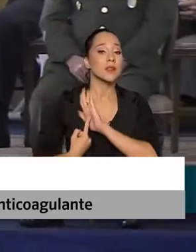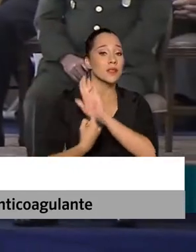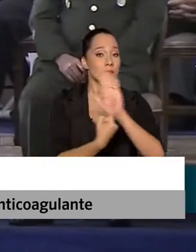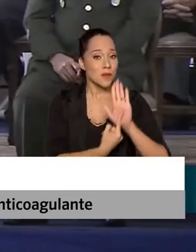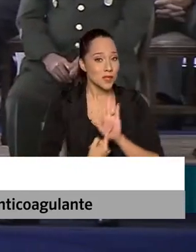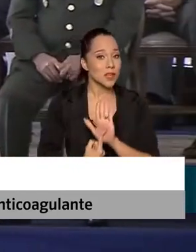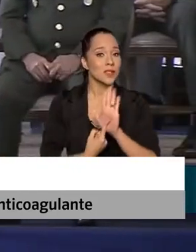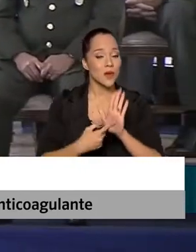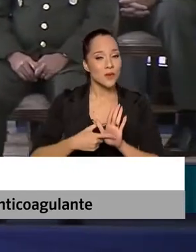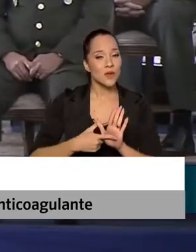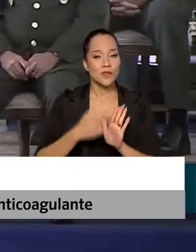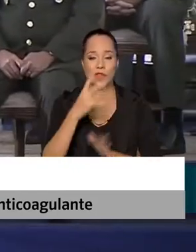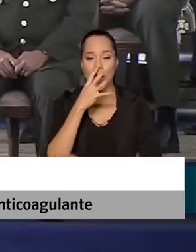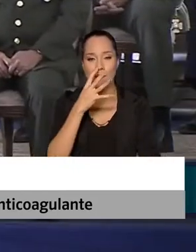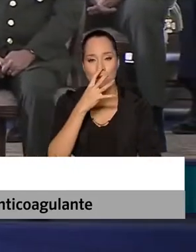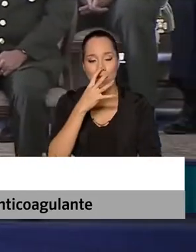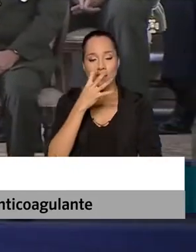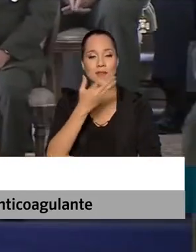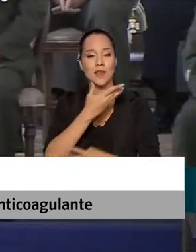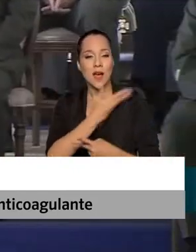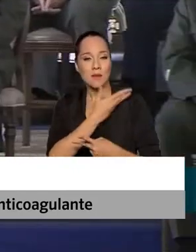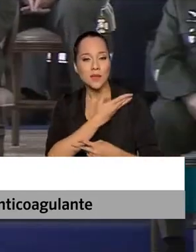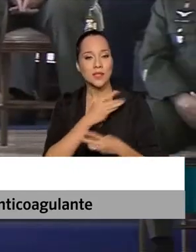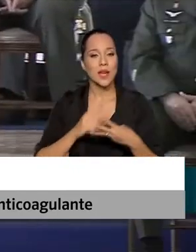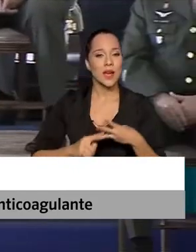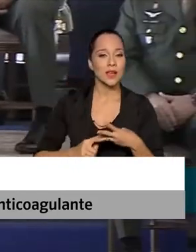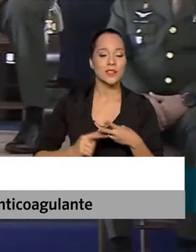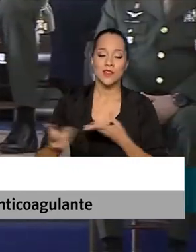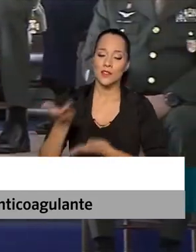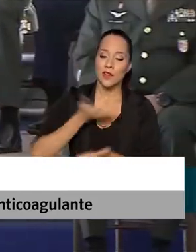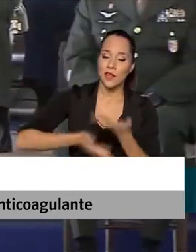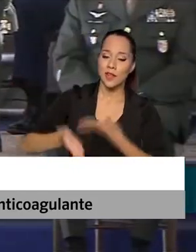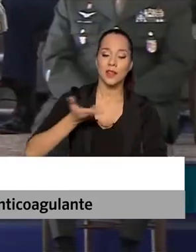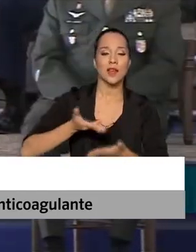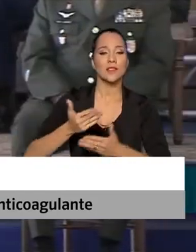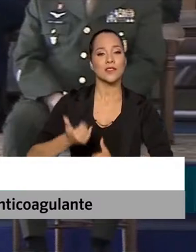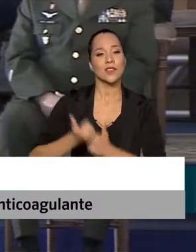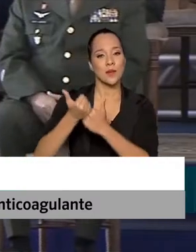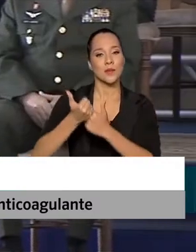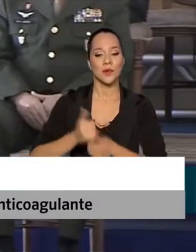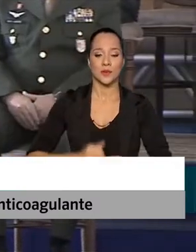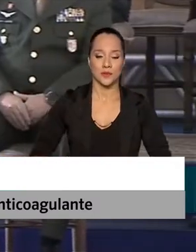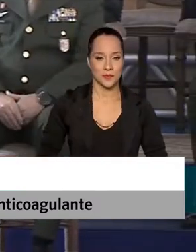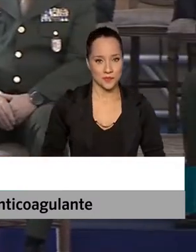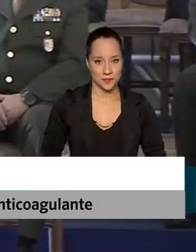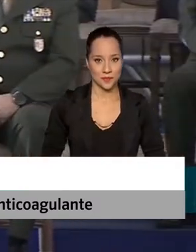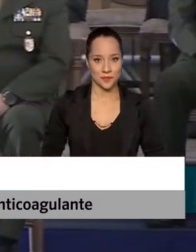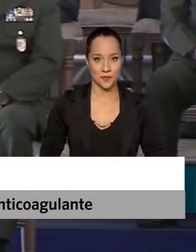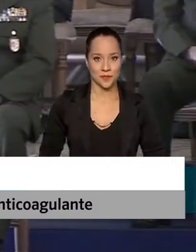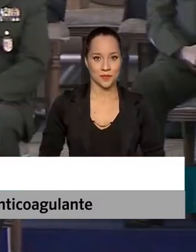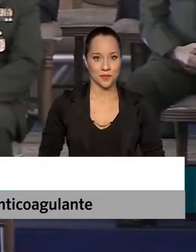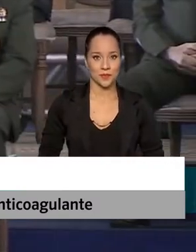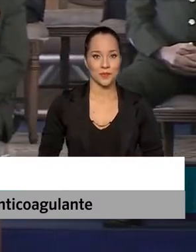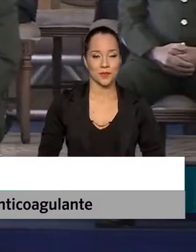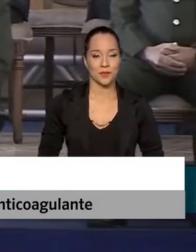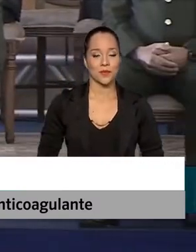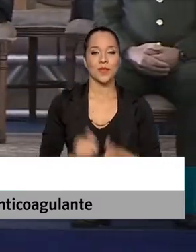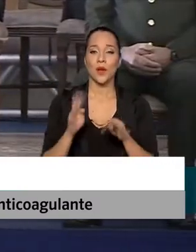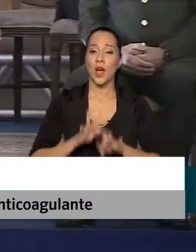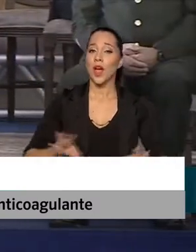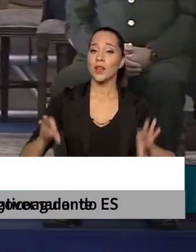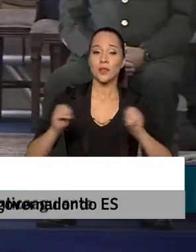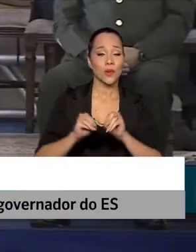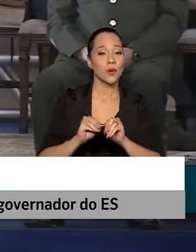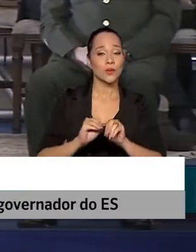demonstrações de apreço, amizade, solidariedade e apoio concedidos. A todos